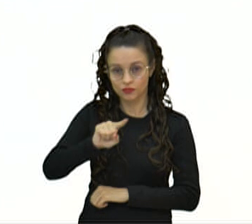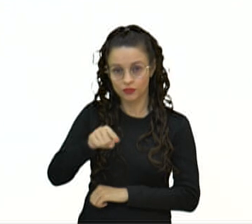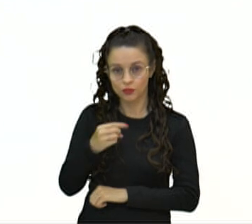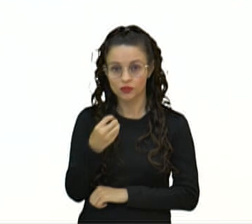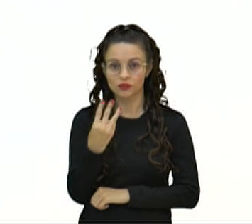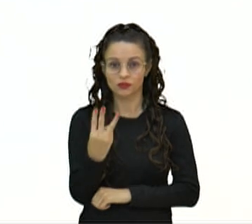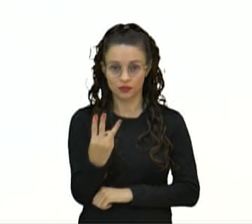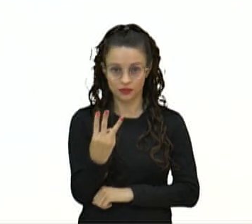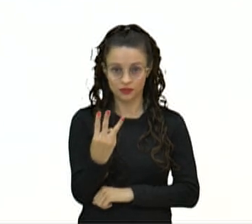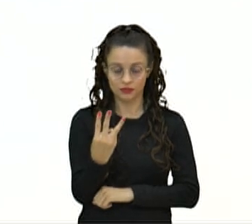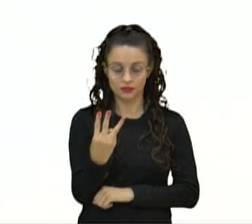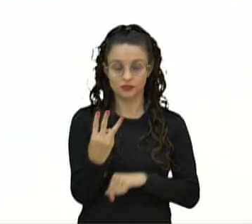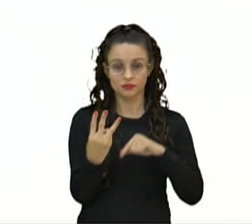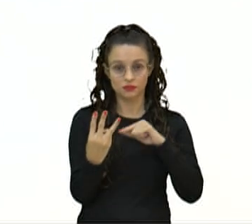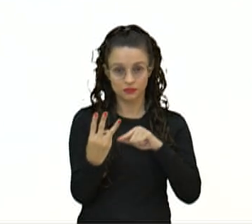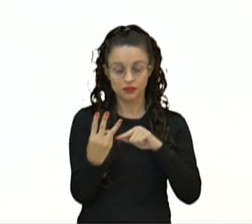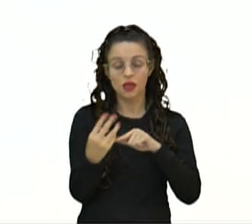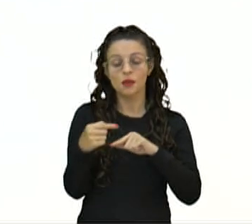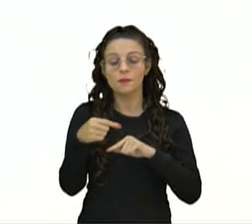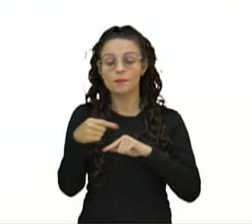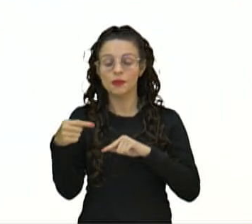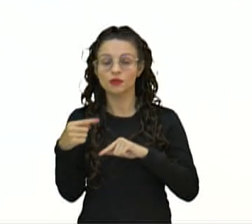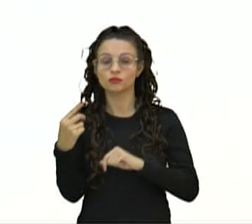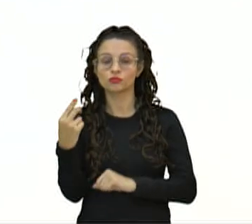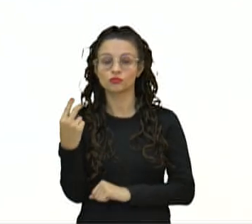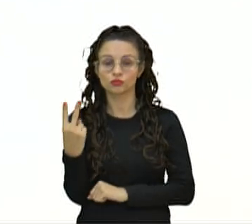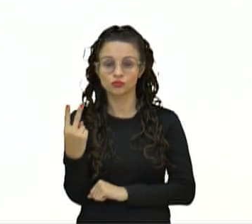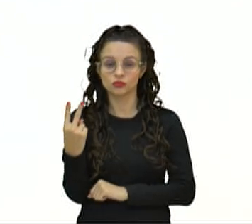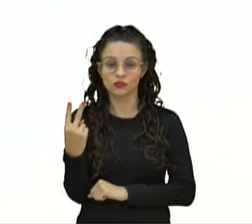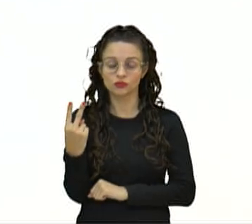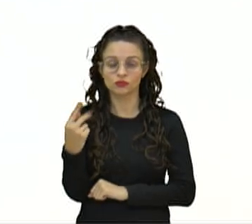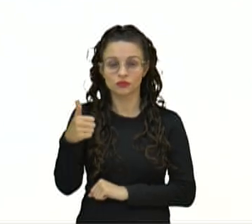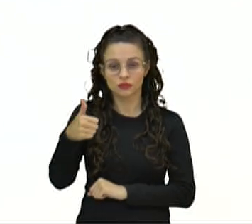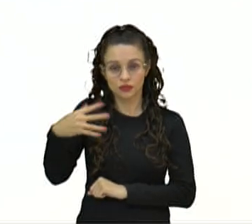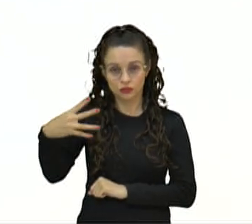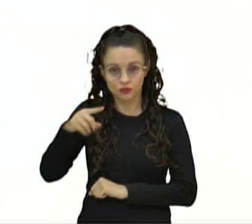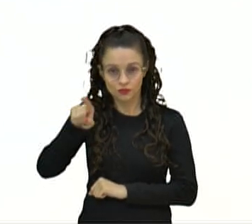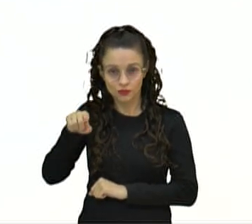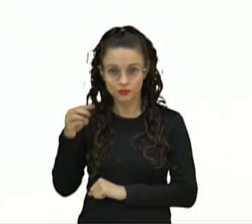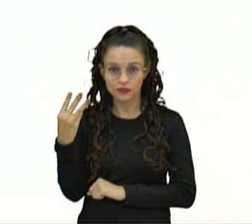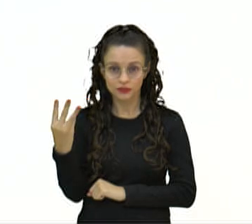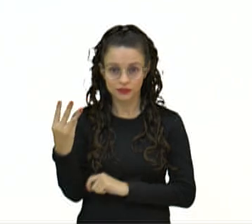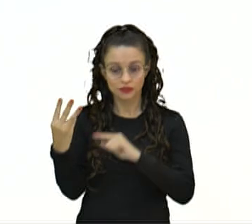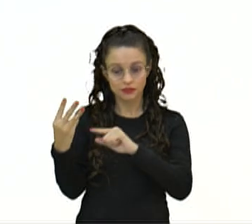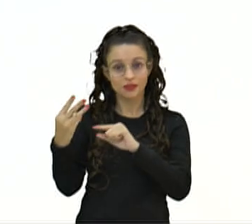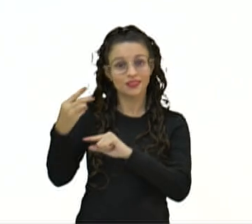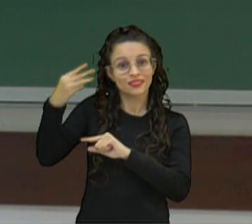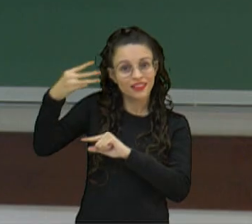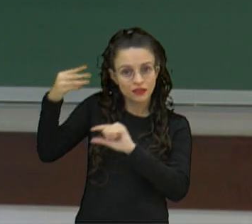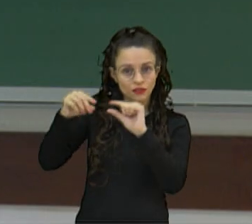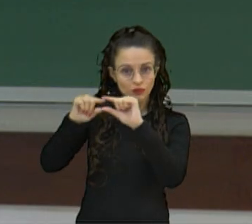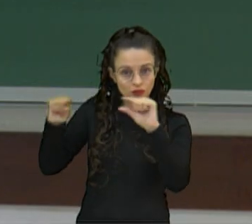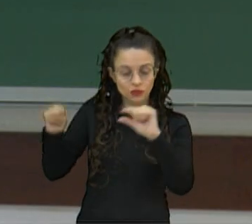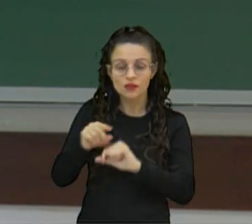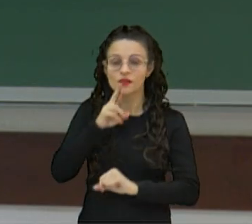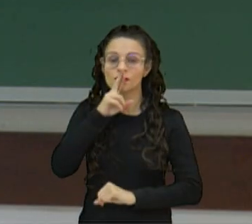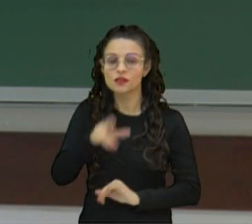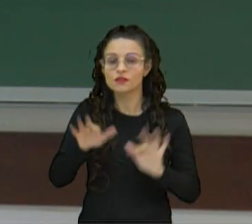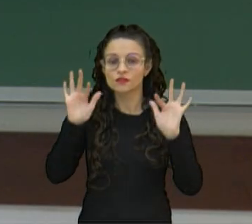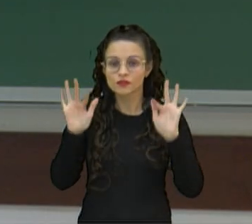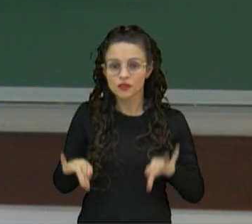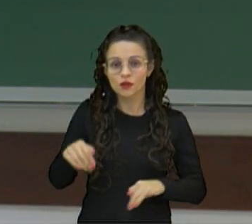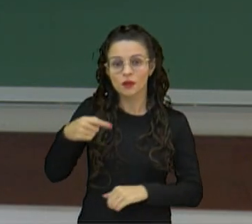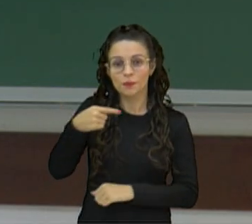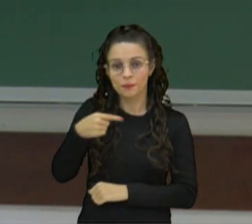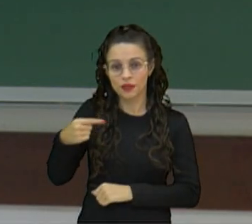128,3 da segunda equação com menos 214,3 da terceira equação. Resultado final,